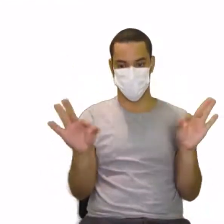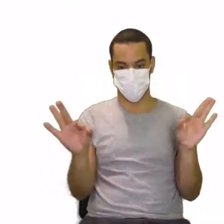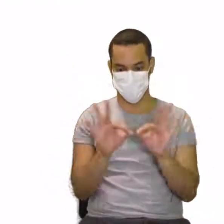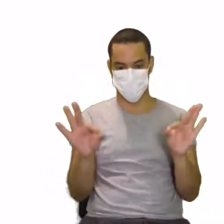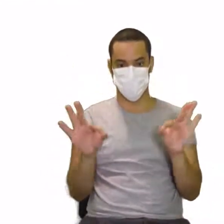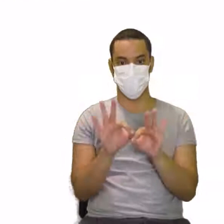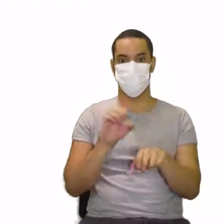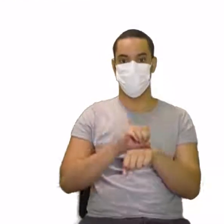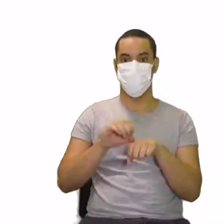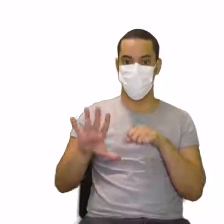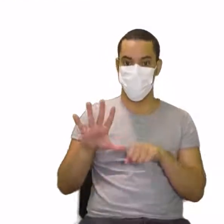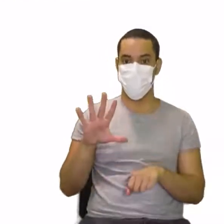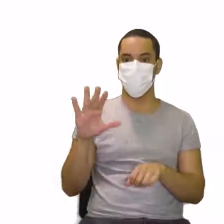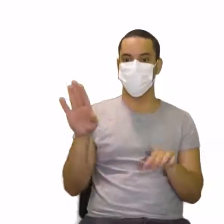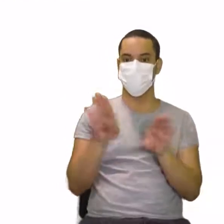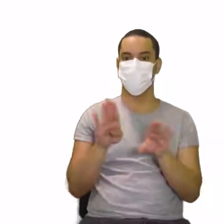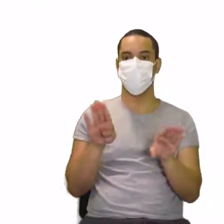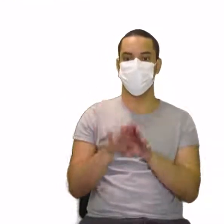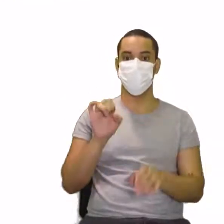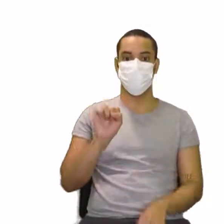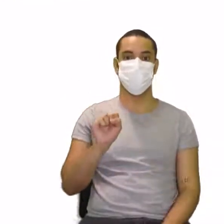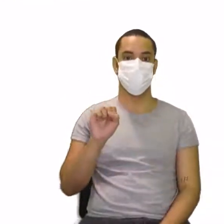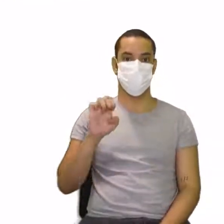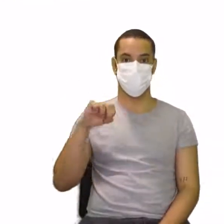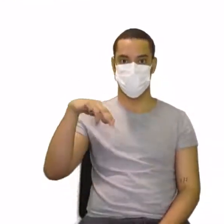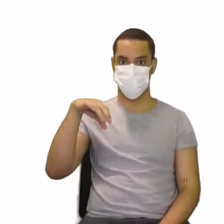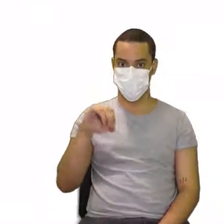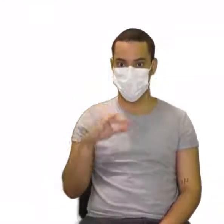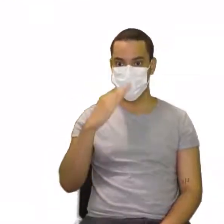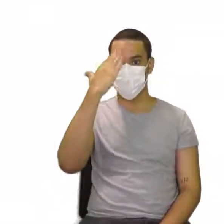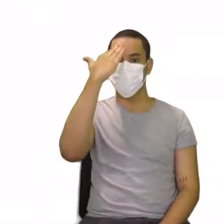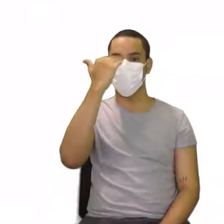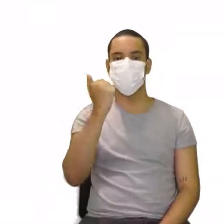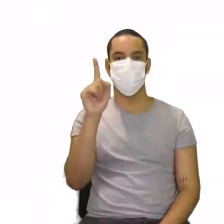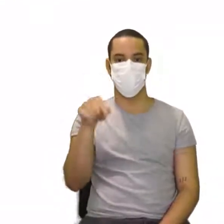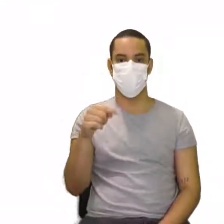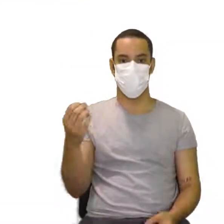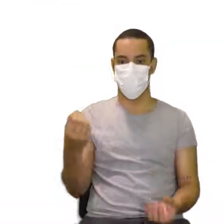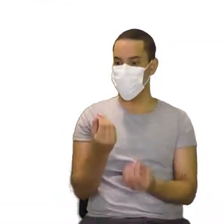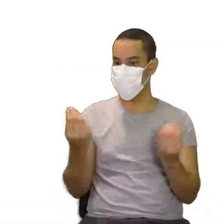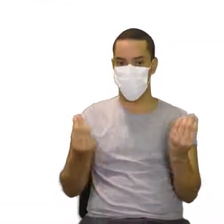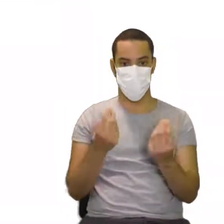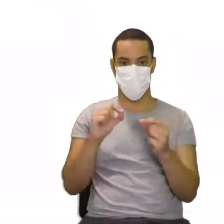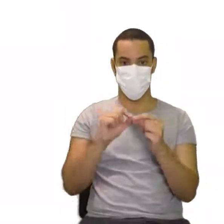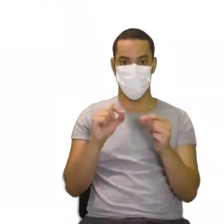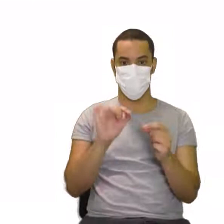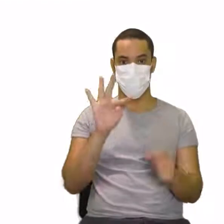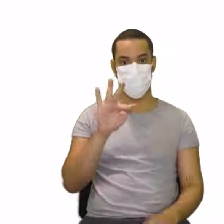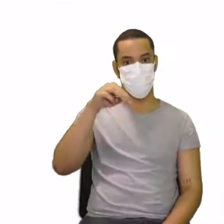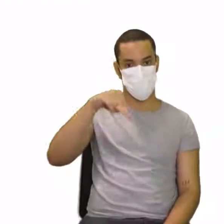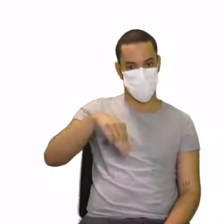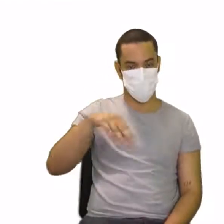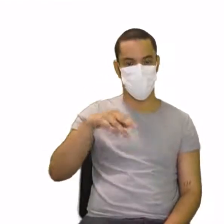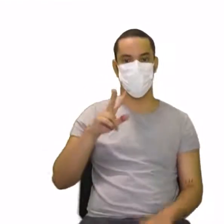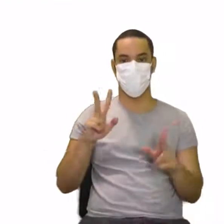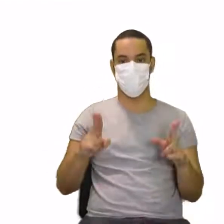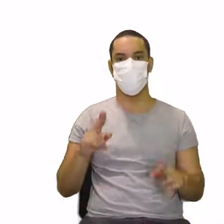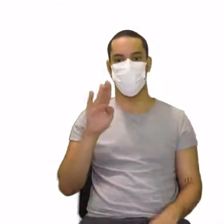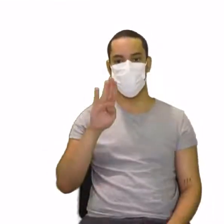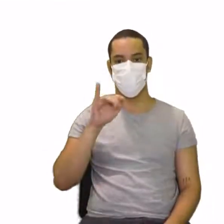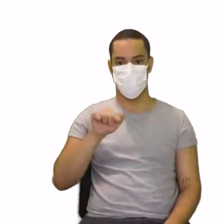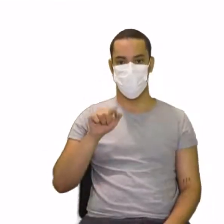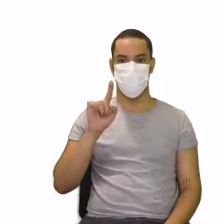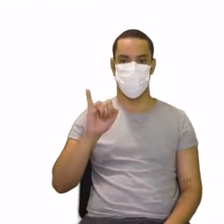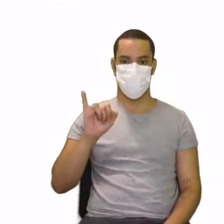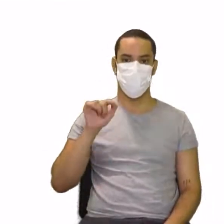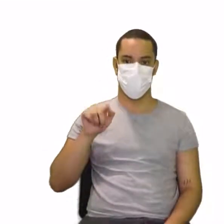condutor, correto? E do seno do ângulo, que é formado entre a corrente, pessoal, e o campo, ok? Que é